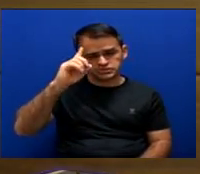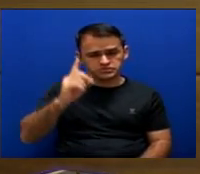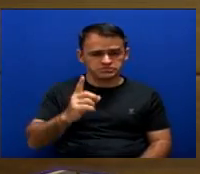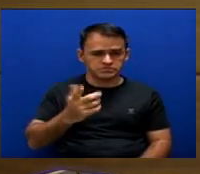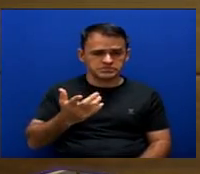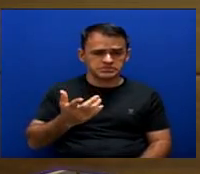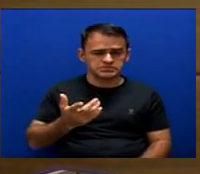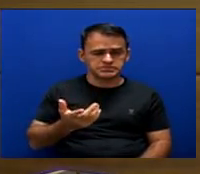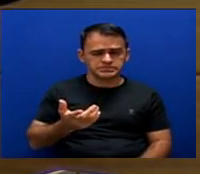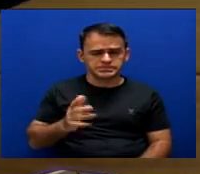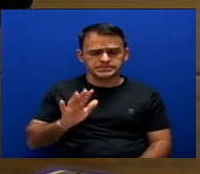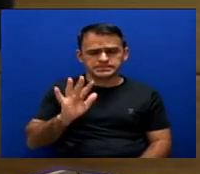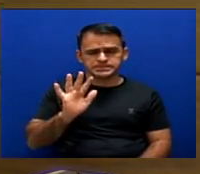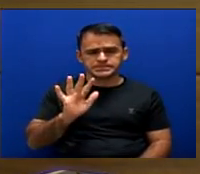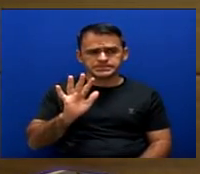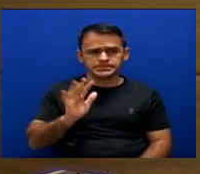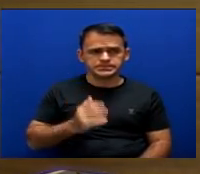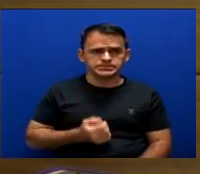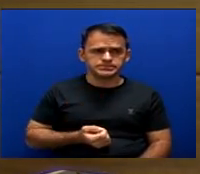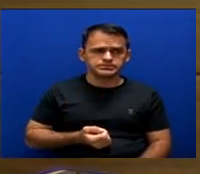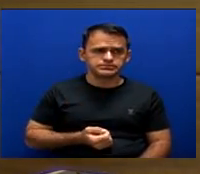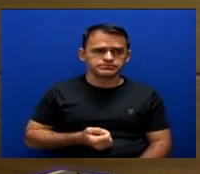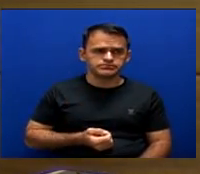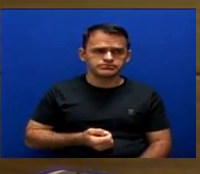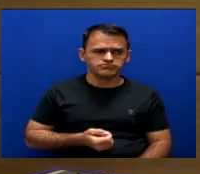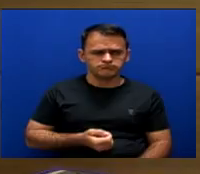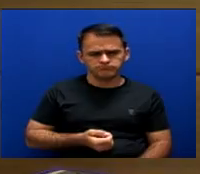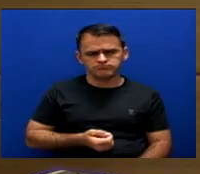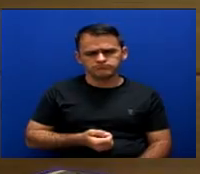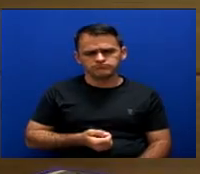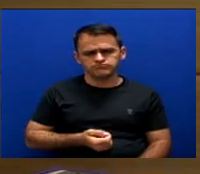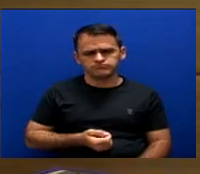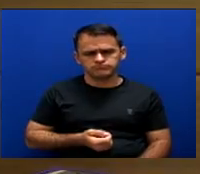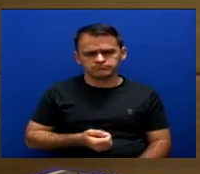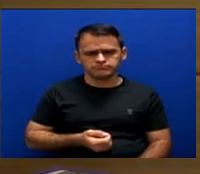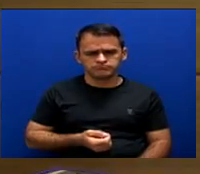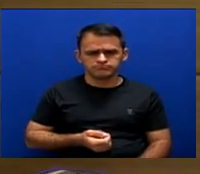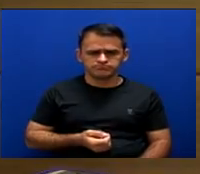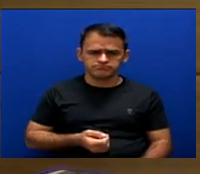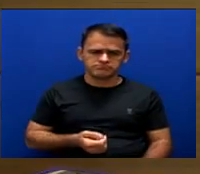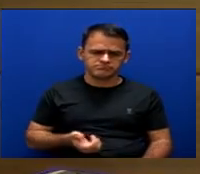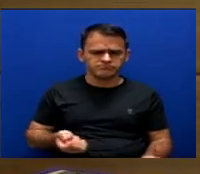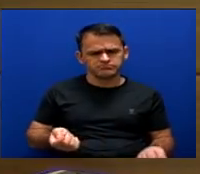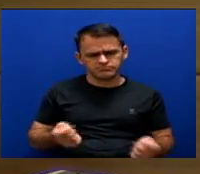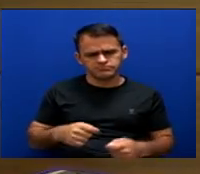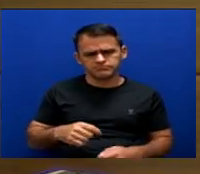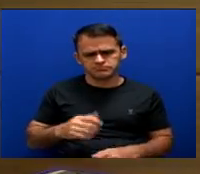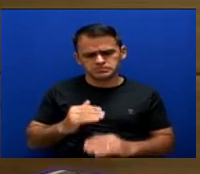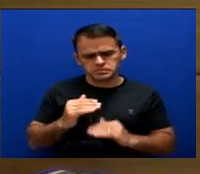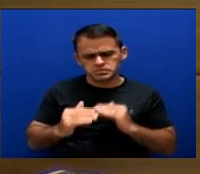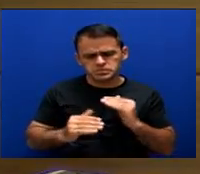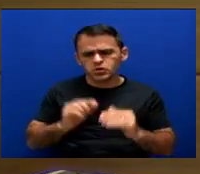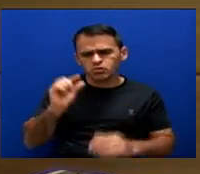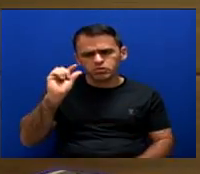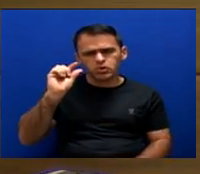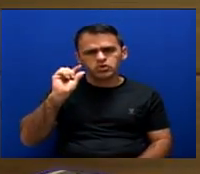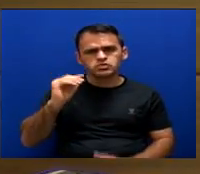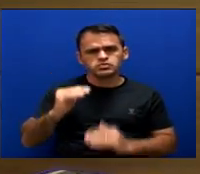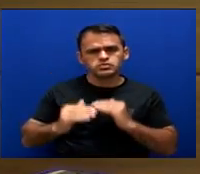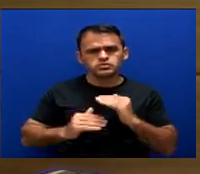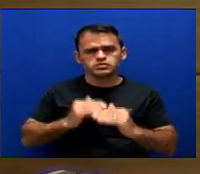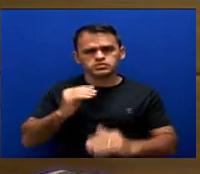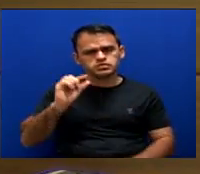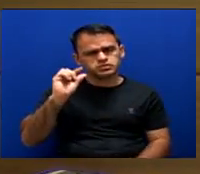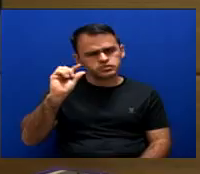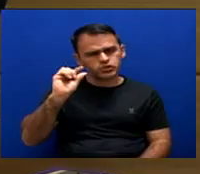no tempo nós conseguimos enxergar também algum progresso então não podemos ficar completamente